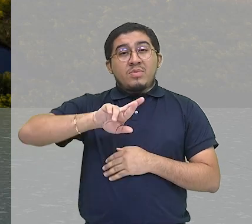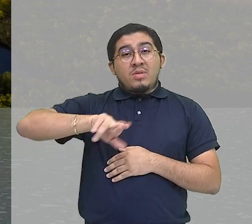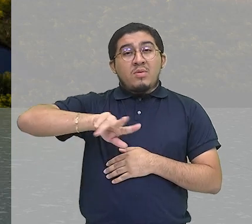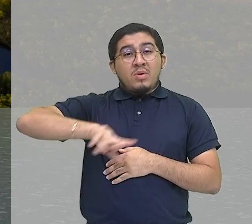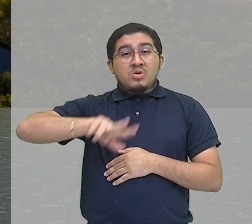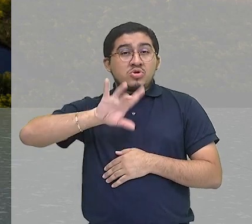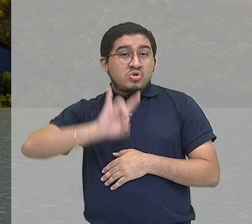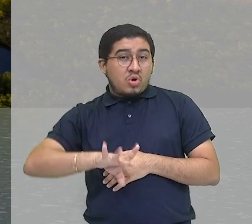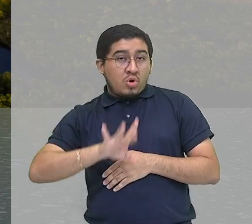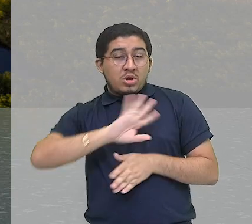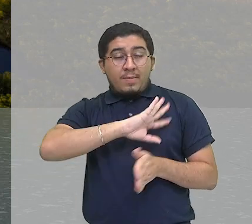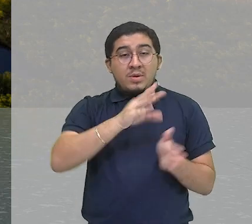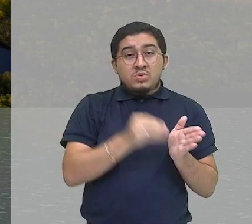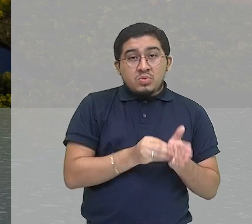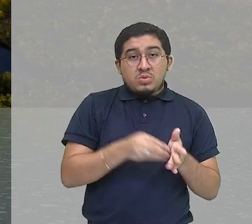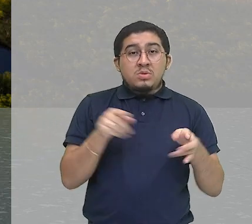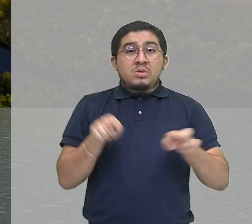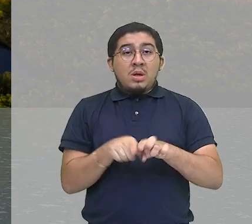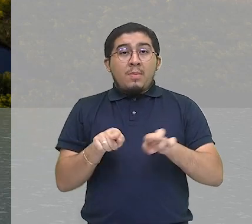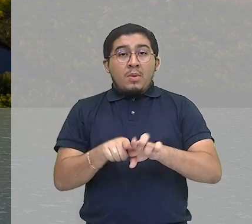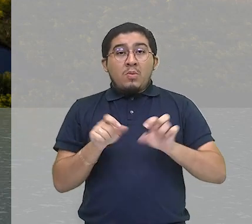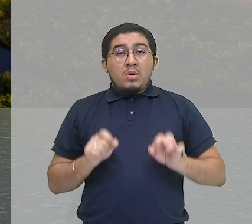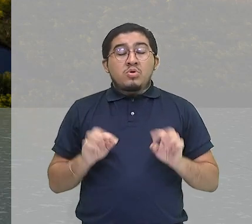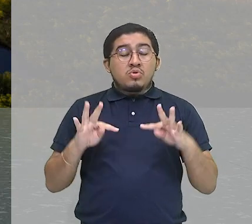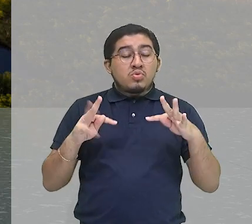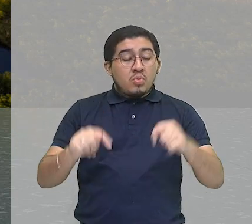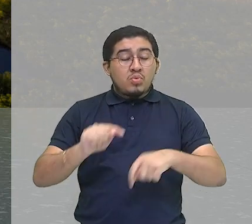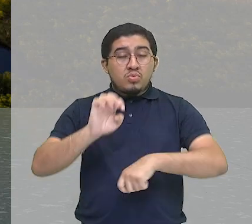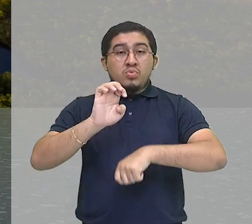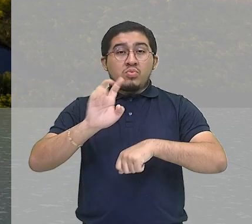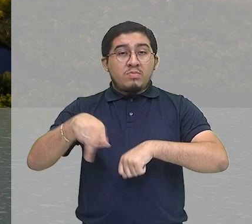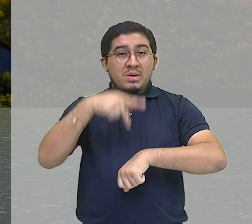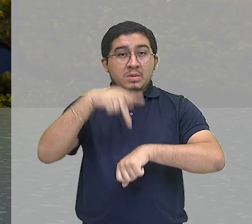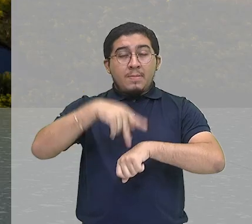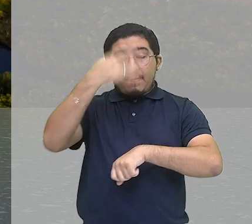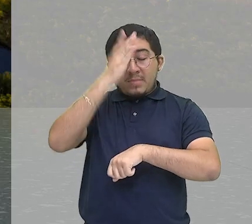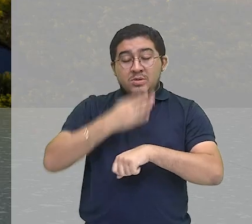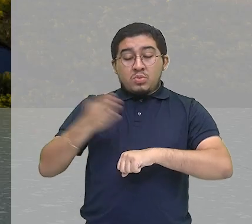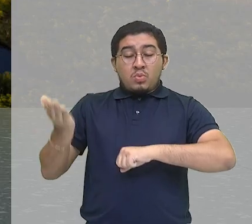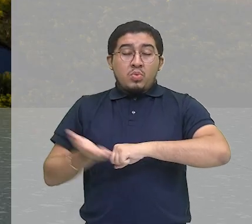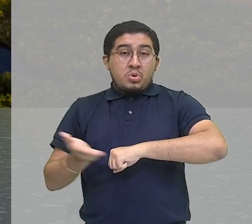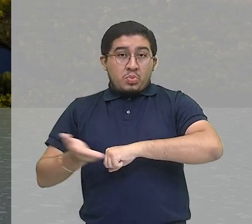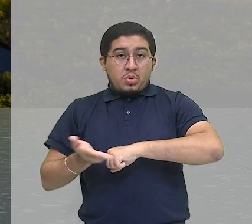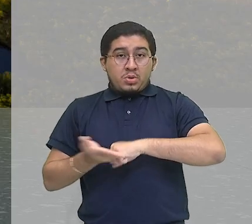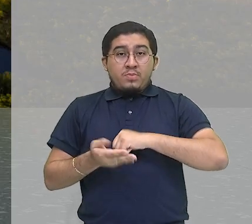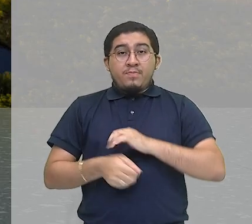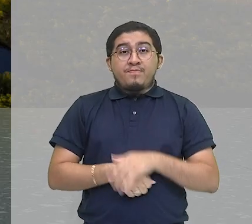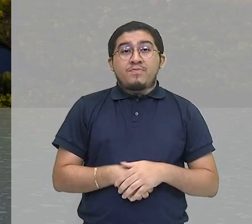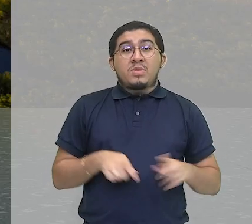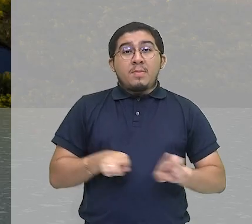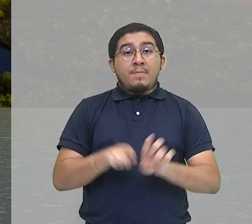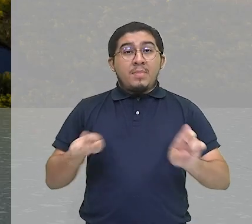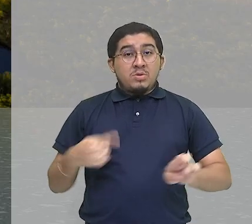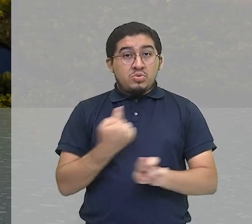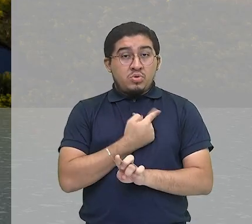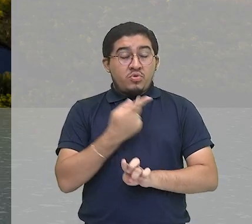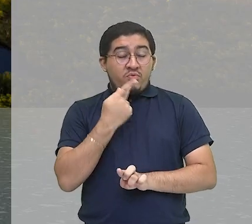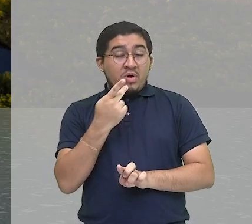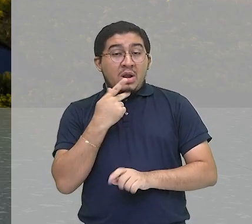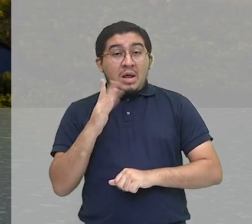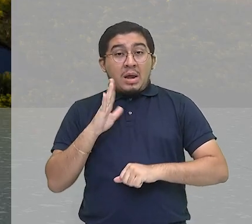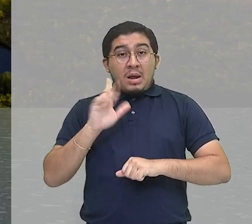na Amazônia, mas também em todo o Brasil contemporâneo. Mas já que estamos falando da nossa